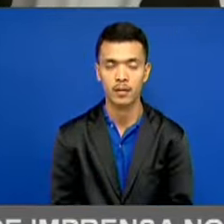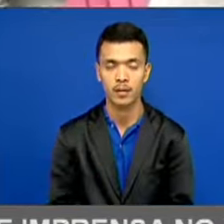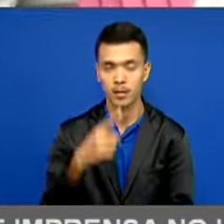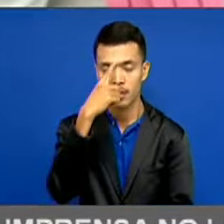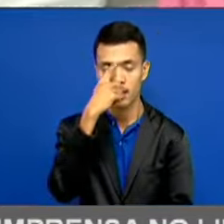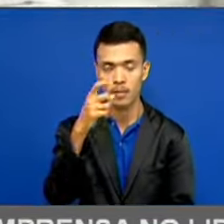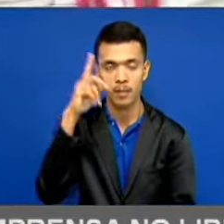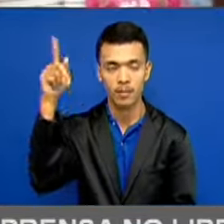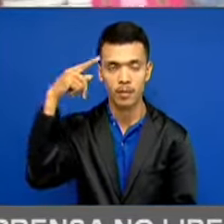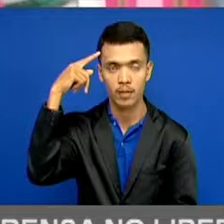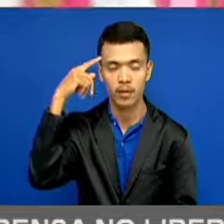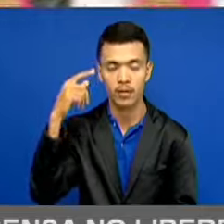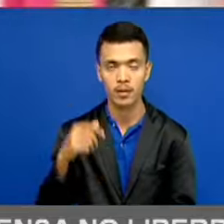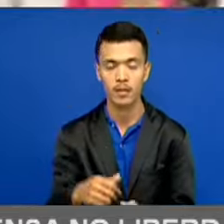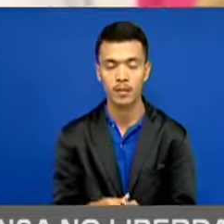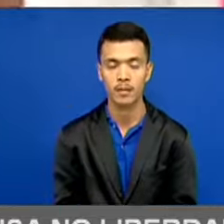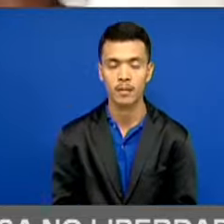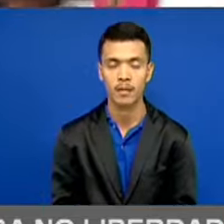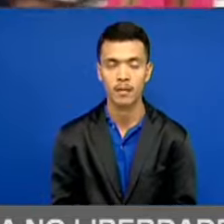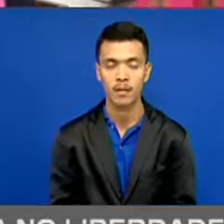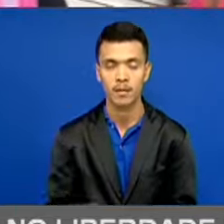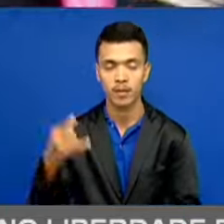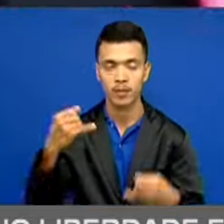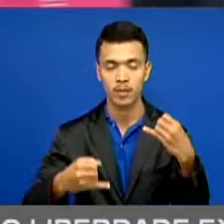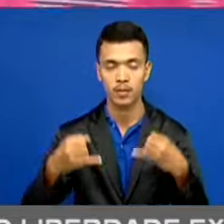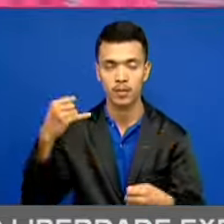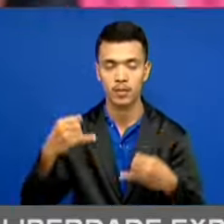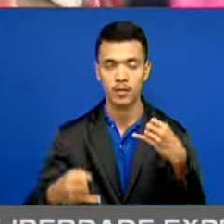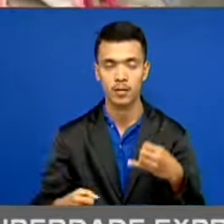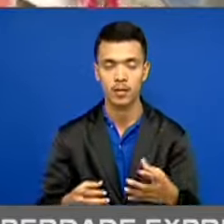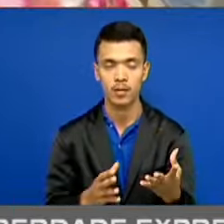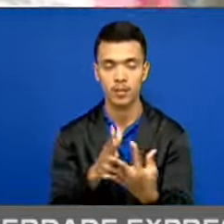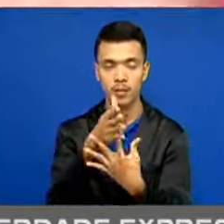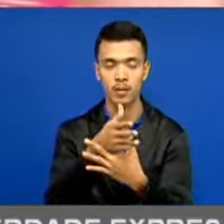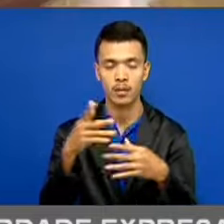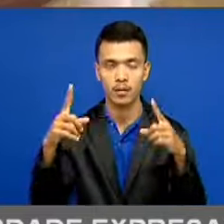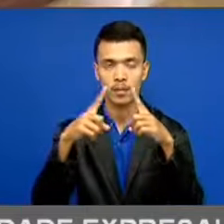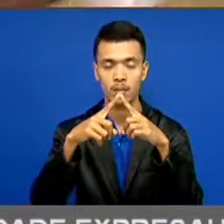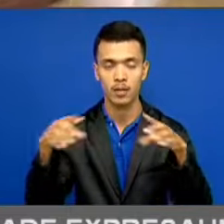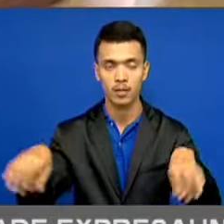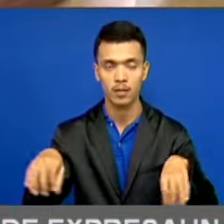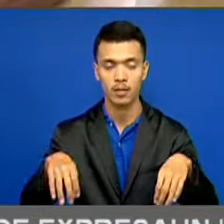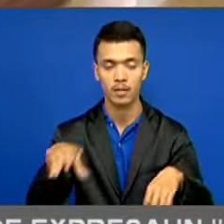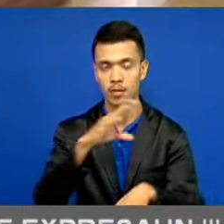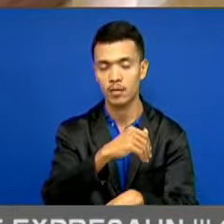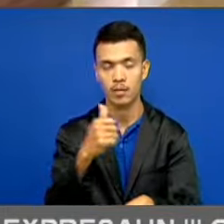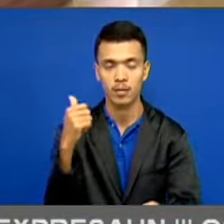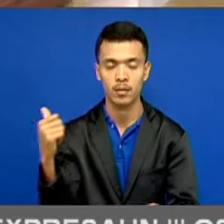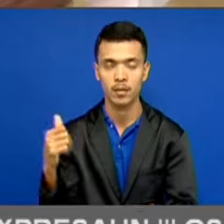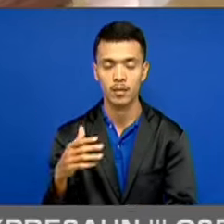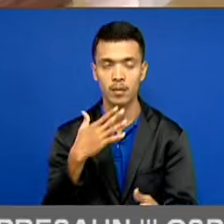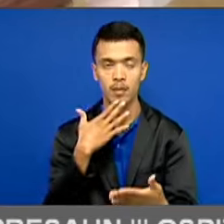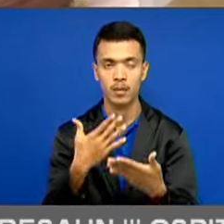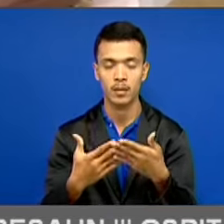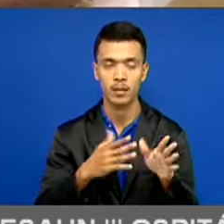política, economia, educação, saúde, justiça, acesso a serviço no Selutan. Dia convintes